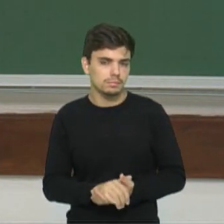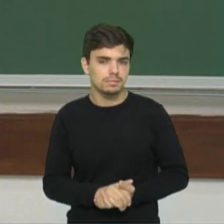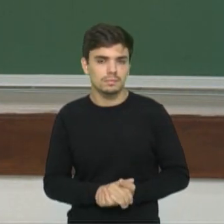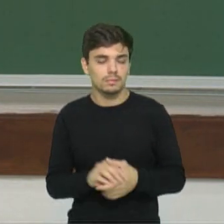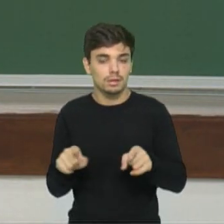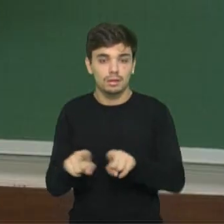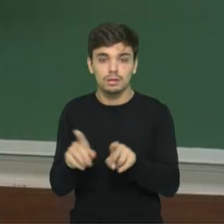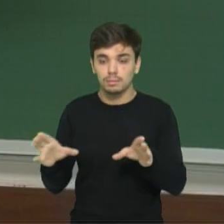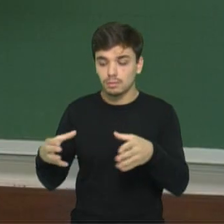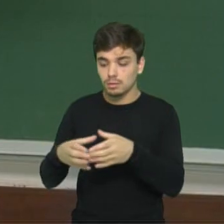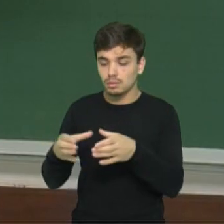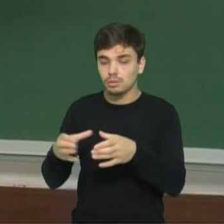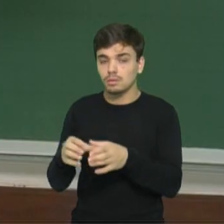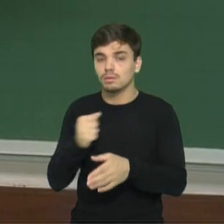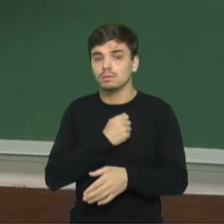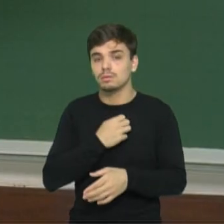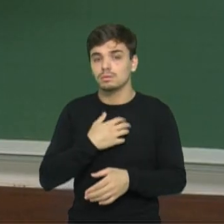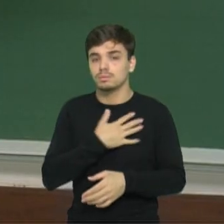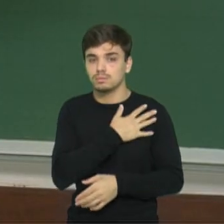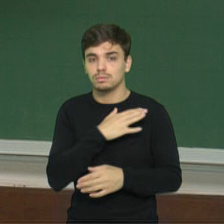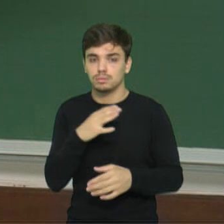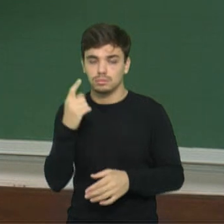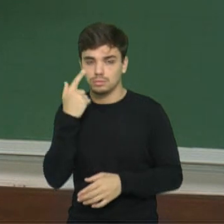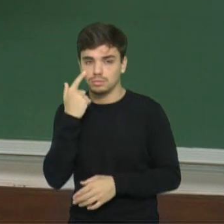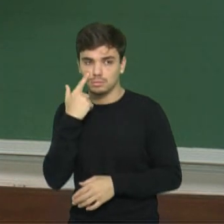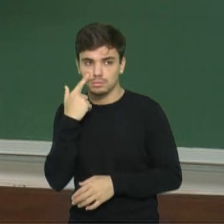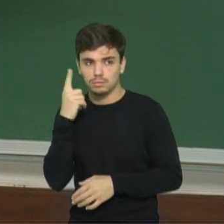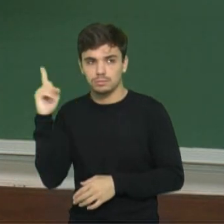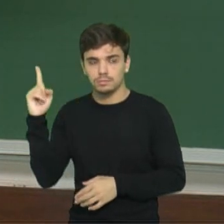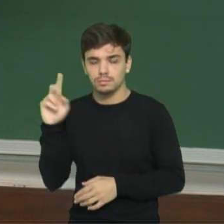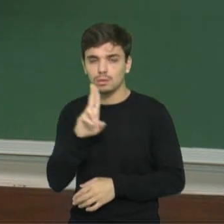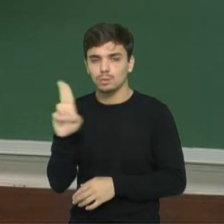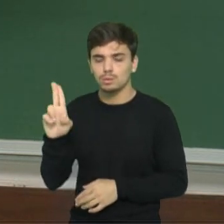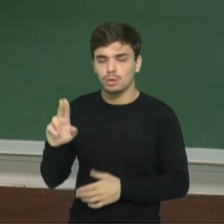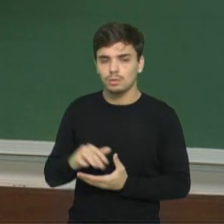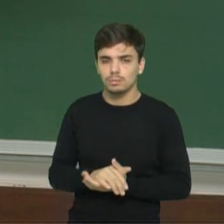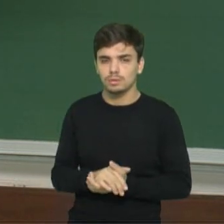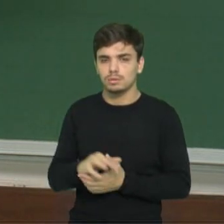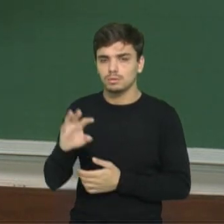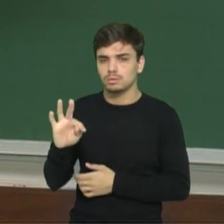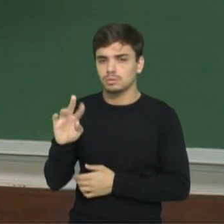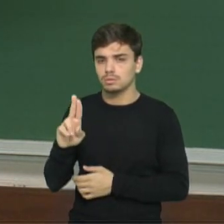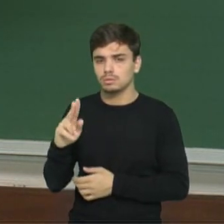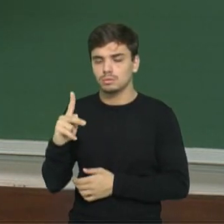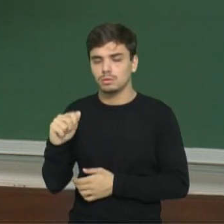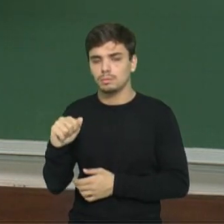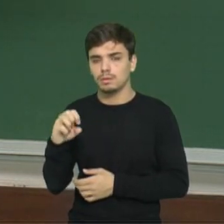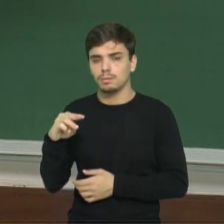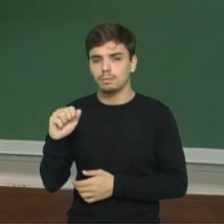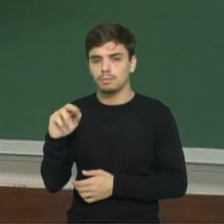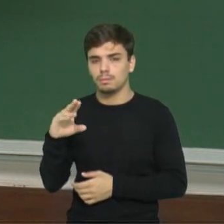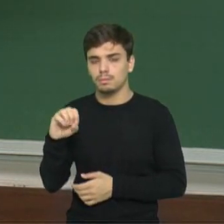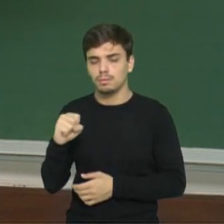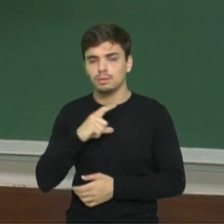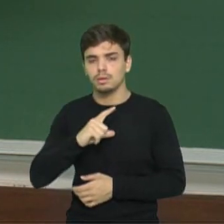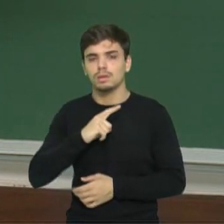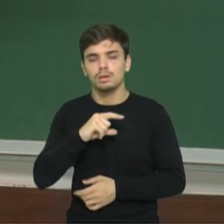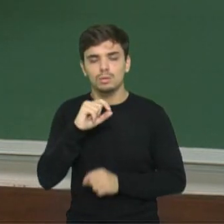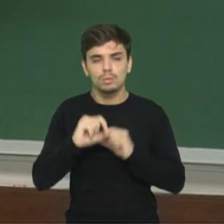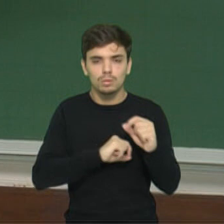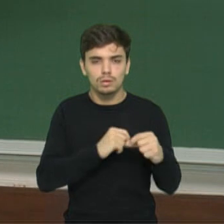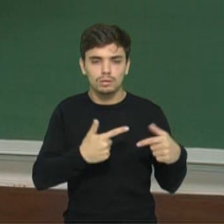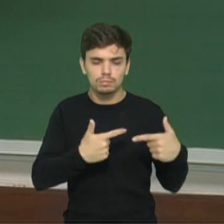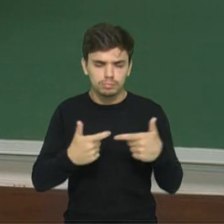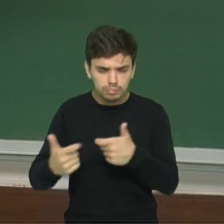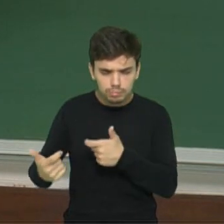com um grupo armados, como que o Movimento de Libertação Nacional, chamados de Tupamaros. Eles vão recorrer à guerrilha urbana. Então a gente sabe